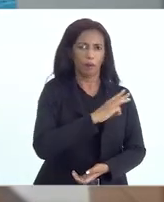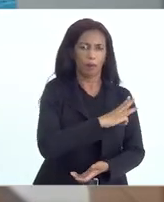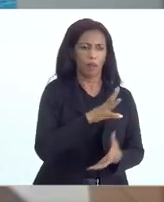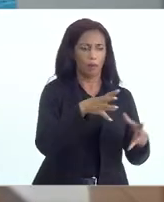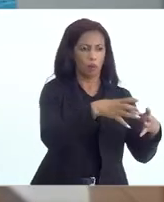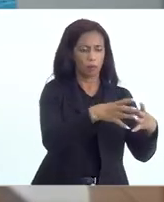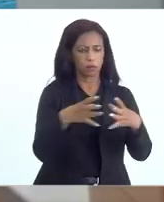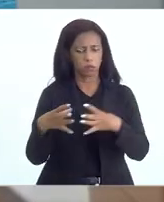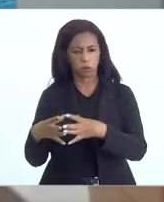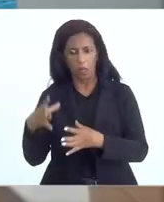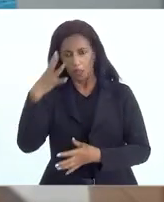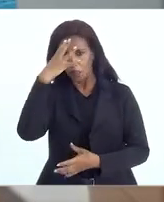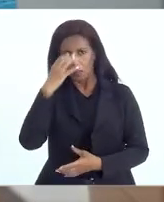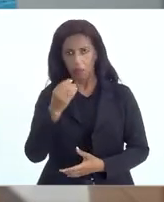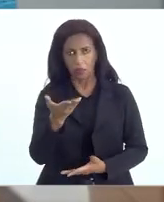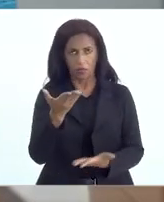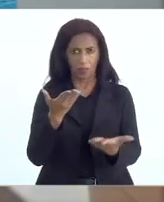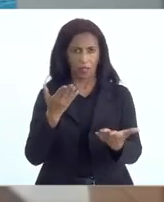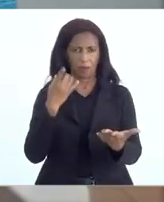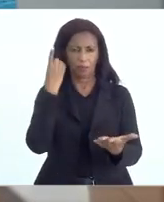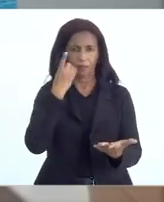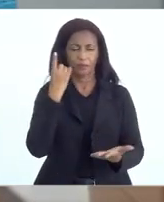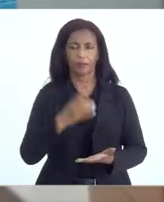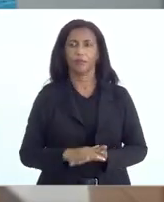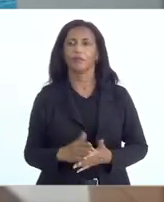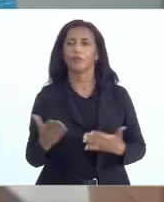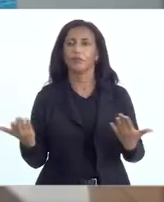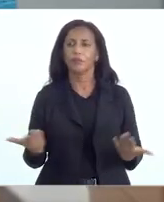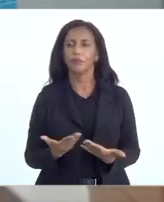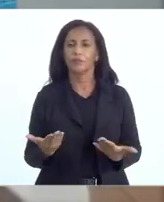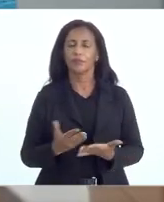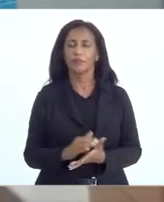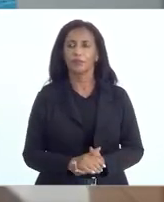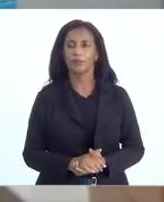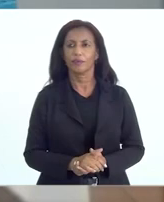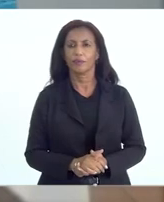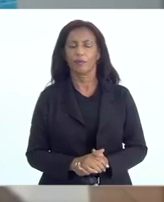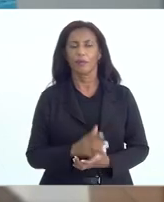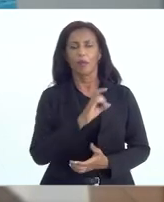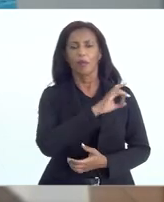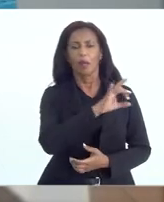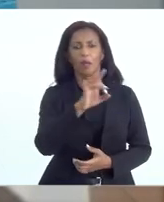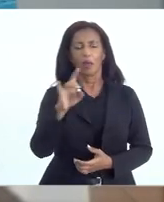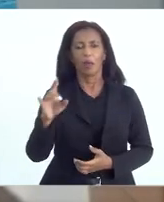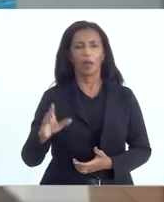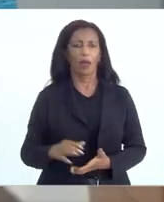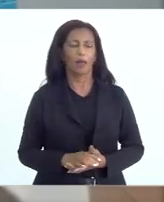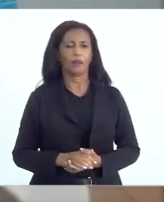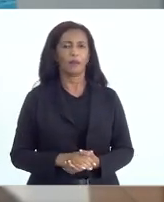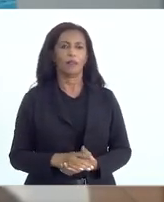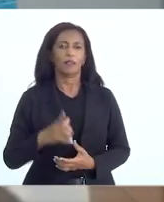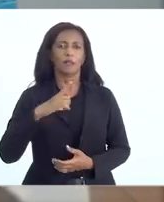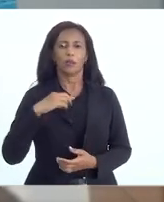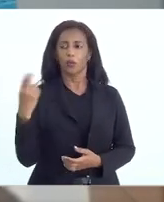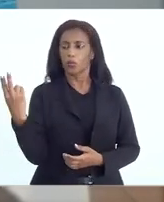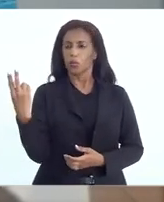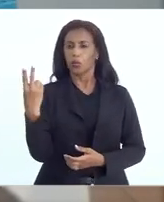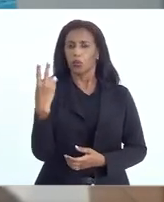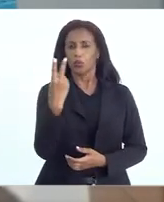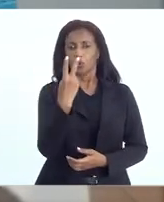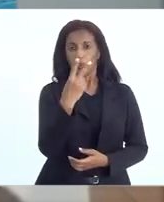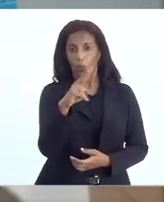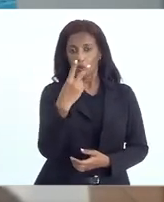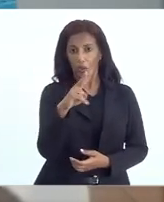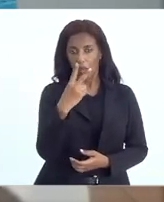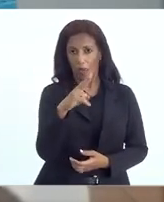Polícia Militar não sei se o senhor sabe Deputado hoje hoje cada militar recebe dois reais e